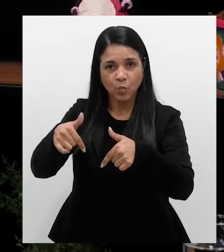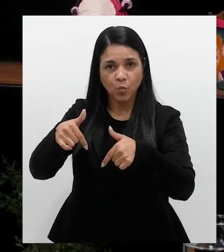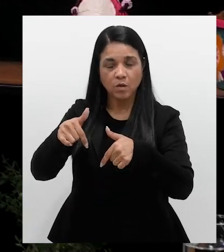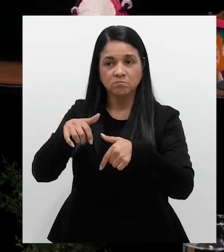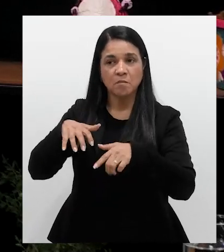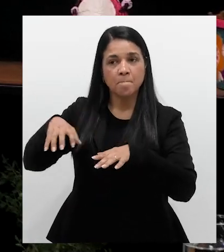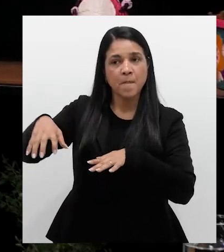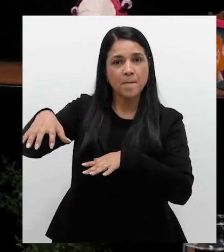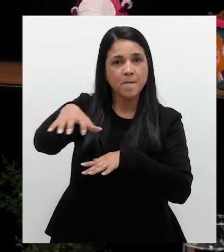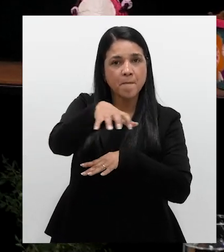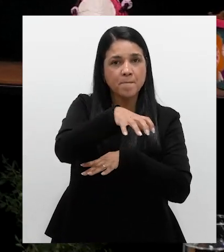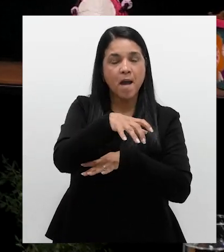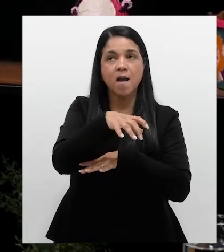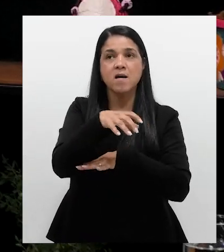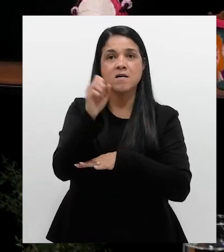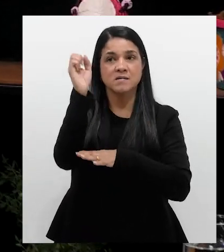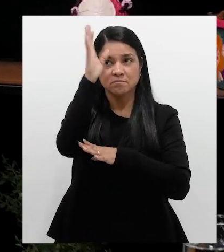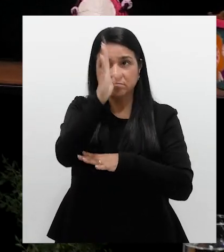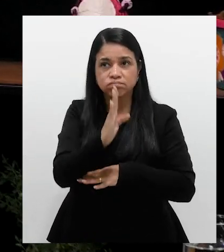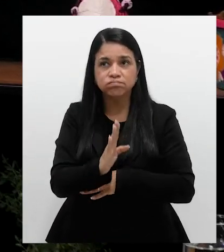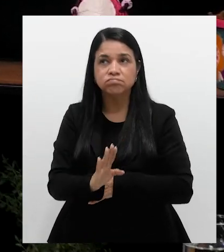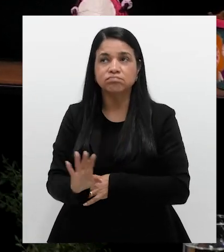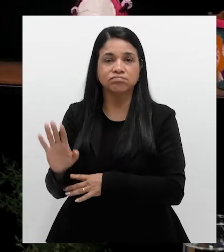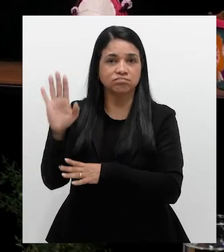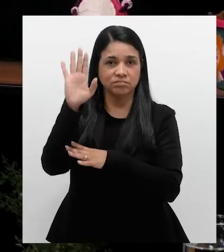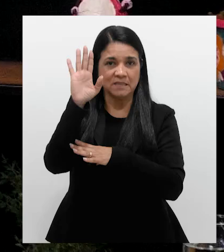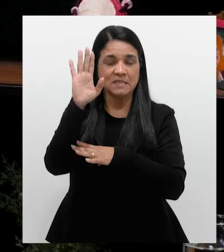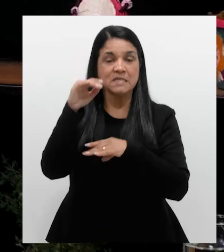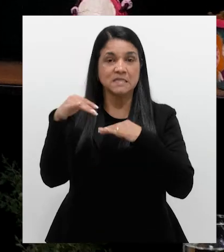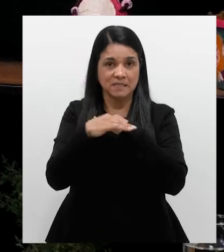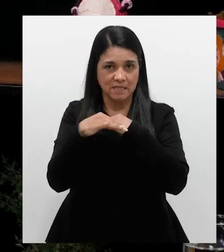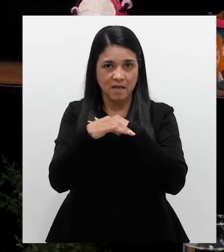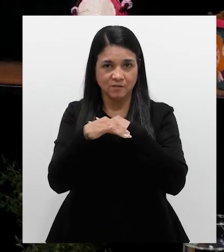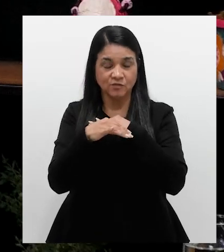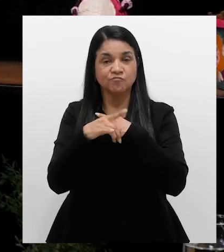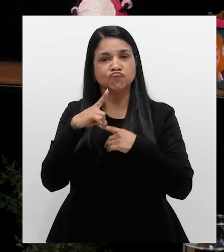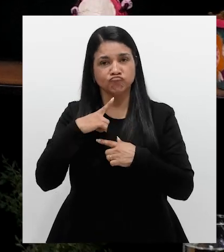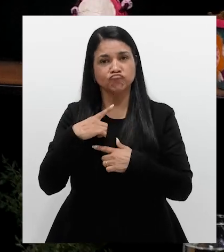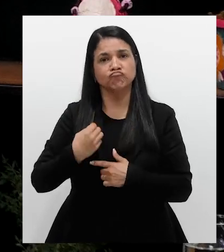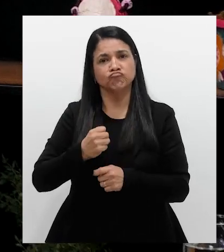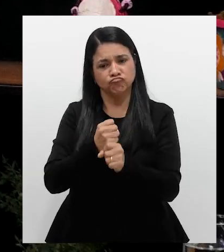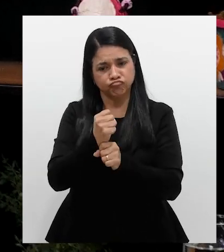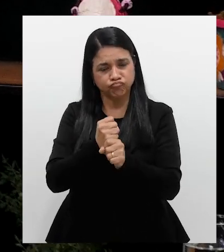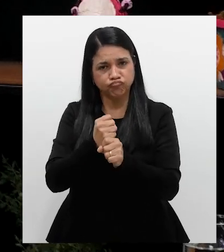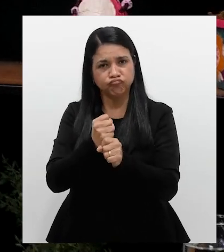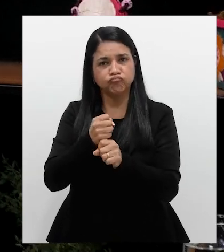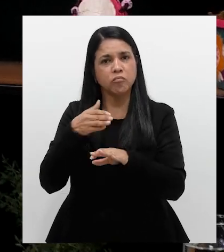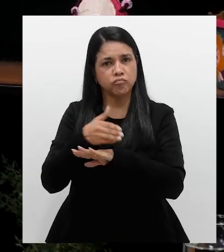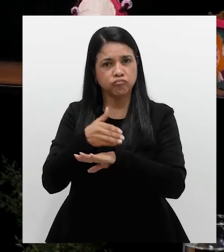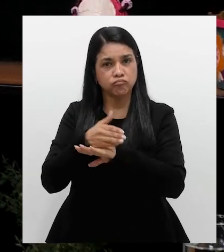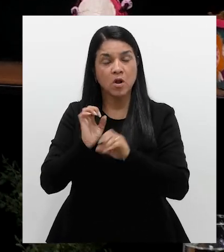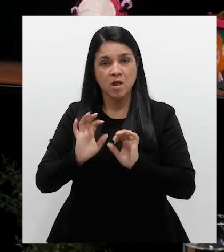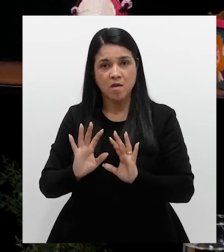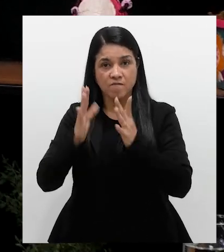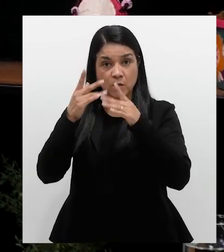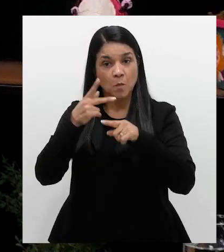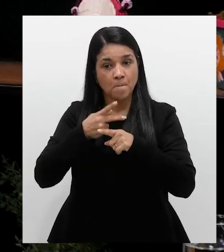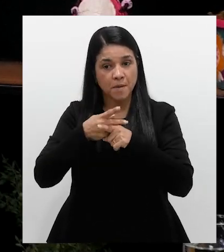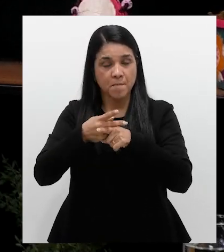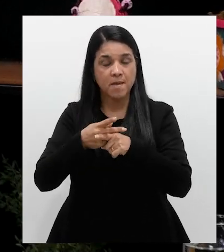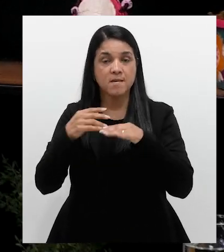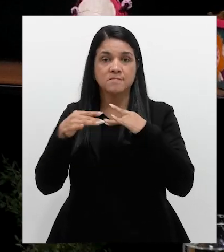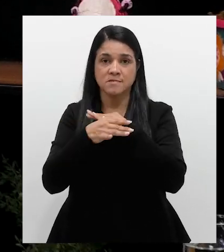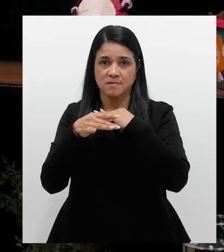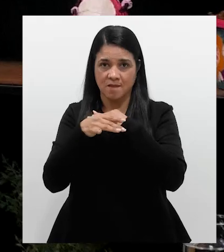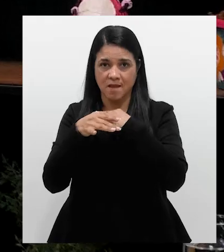em diversas cidades do país, inclusive existe todo ano, né, eventos onde premiam